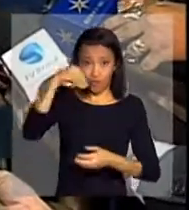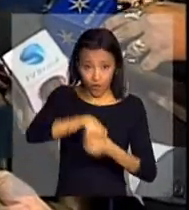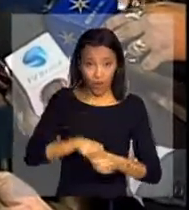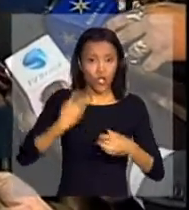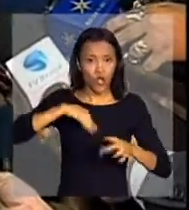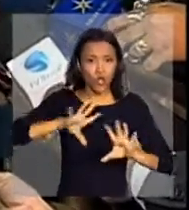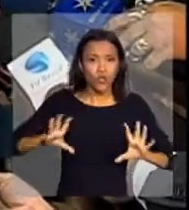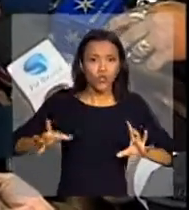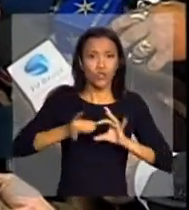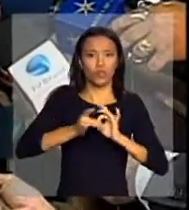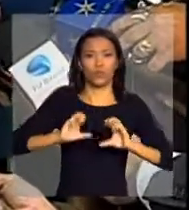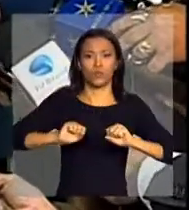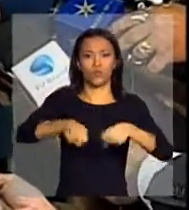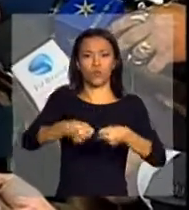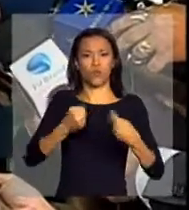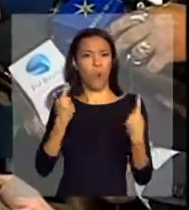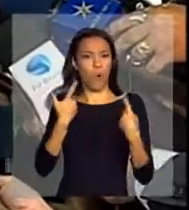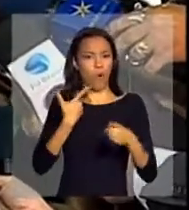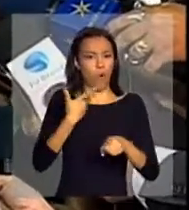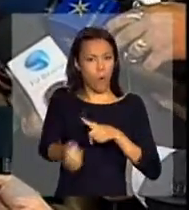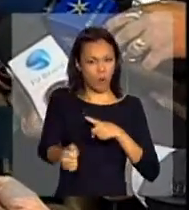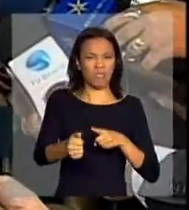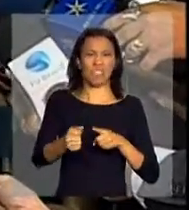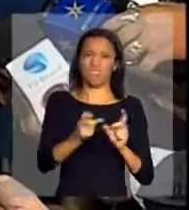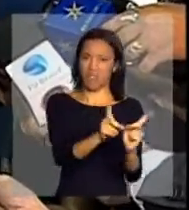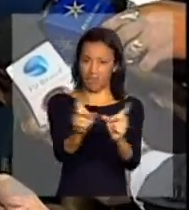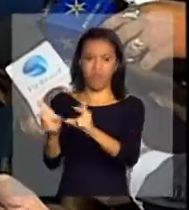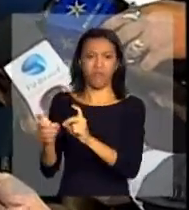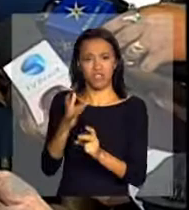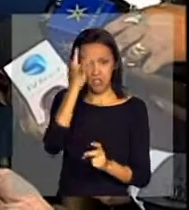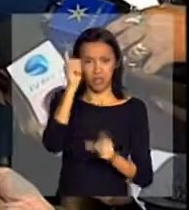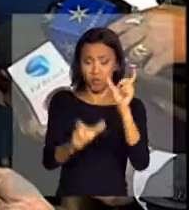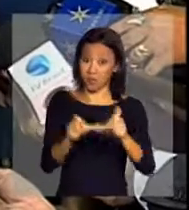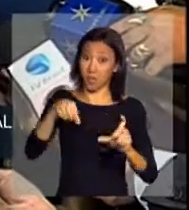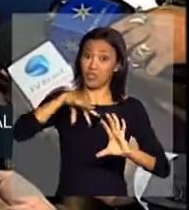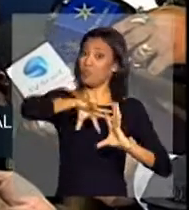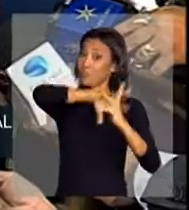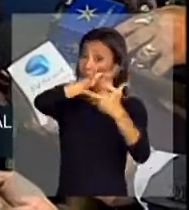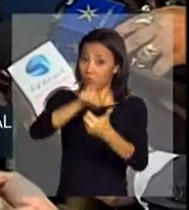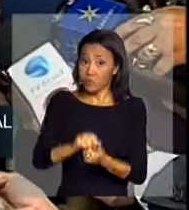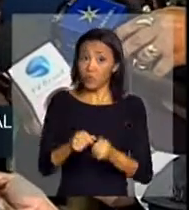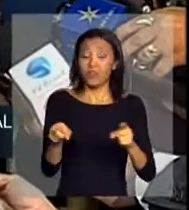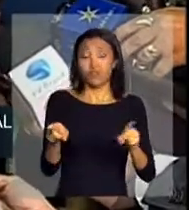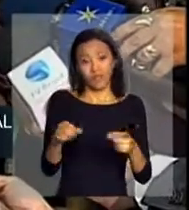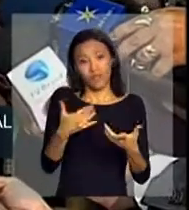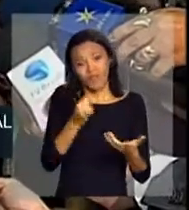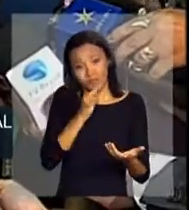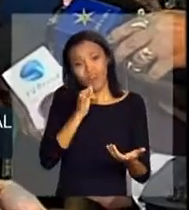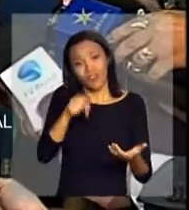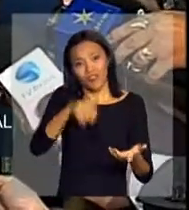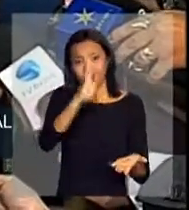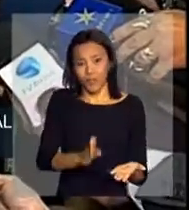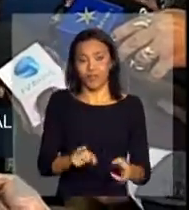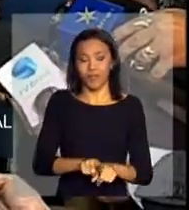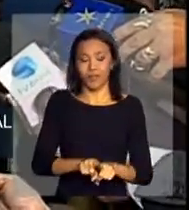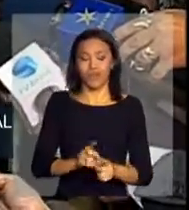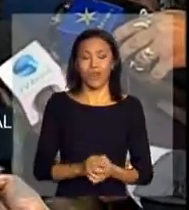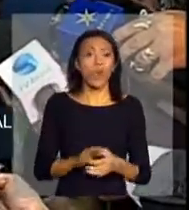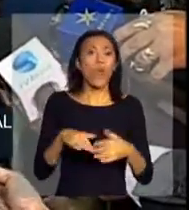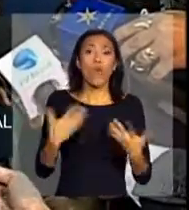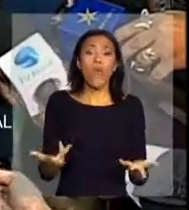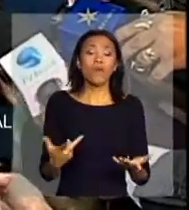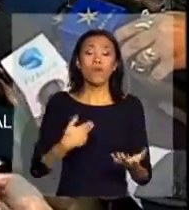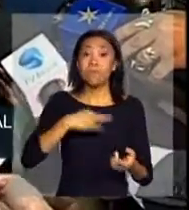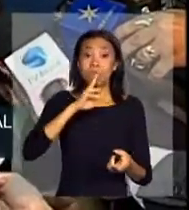juntos para enfrentar esse crime que é terrível em todo o mundo e gravíssimo também, lamentavelmente, no Brasil. Quais foram os principais resultados do